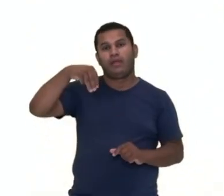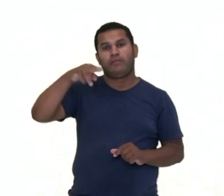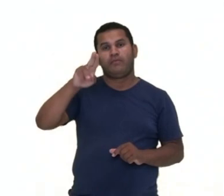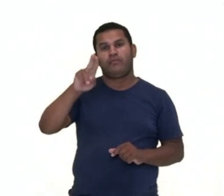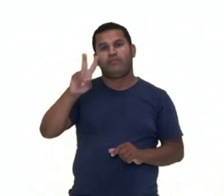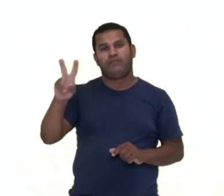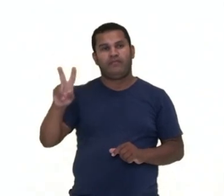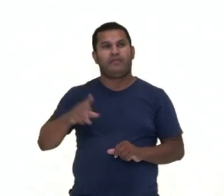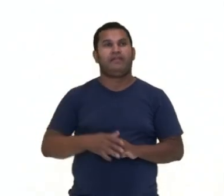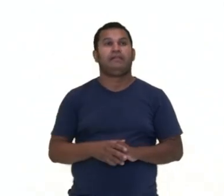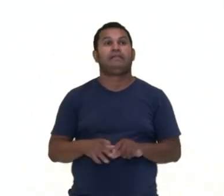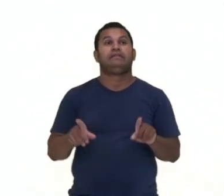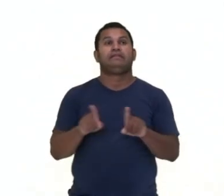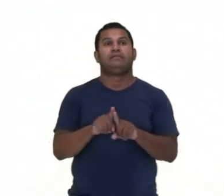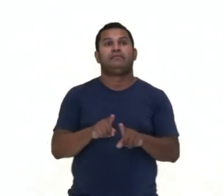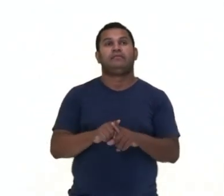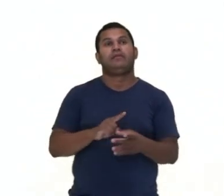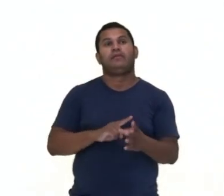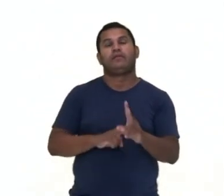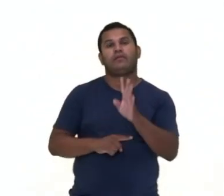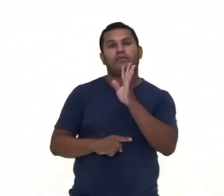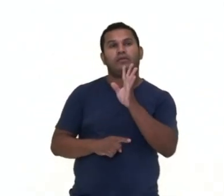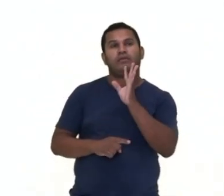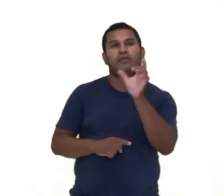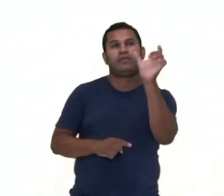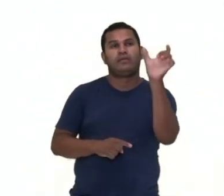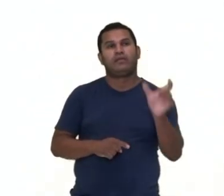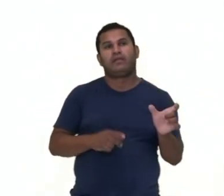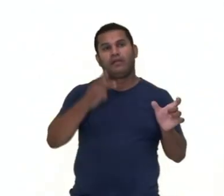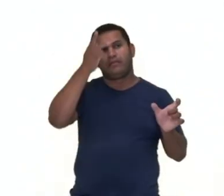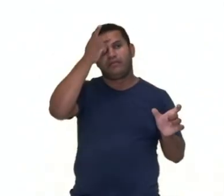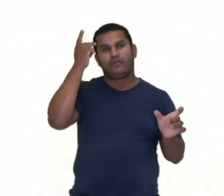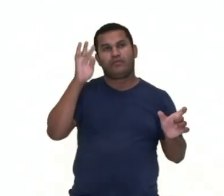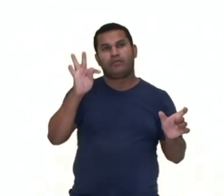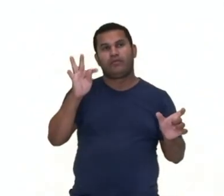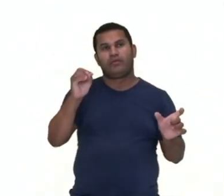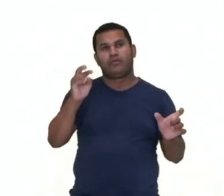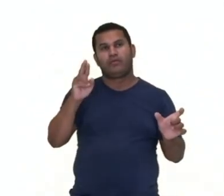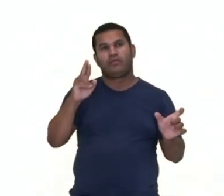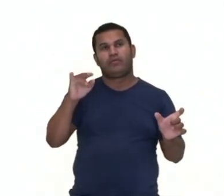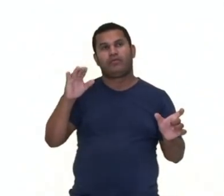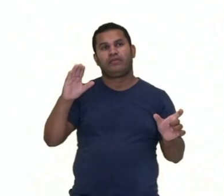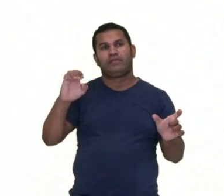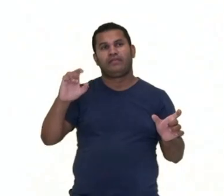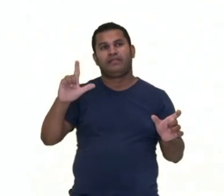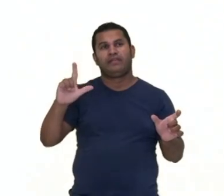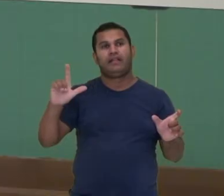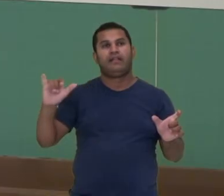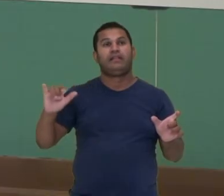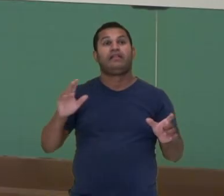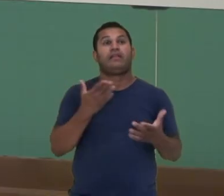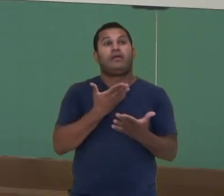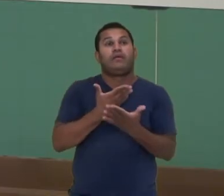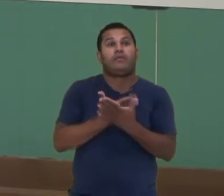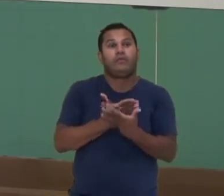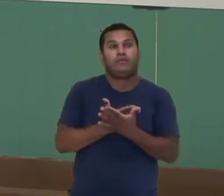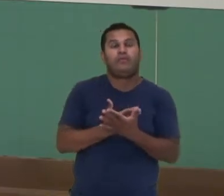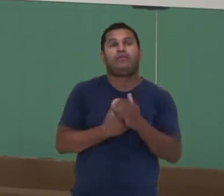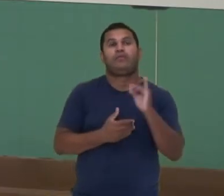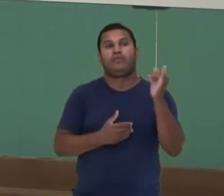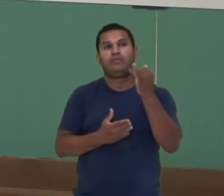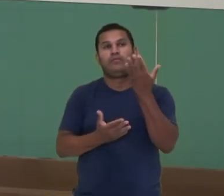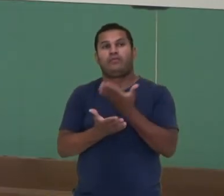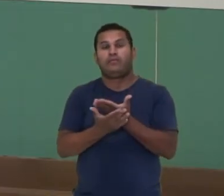equações é possível determinar várias relações com o movimento uniformemente variado. E descobrimos também que o Torricelli foi discípulo